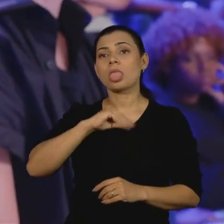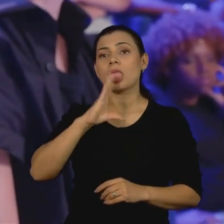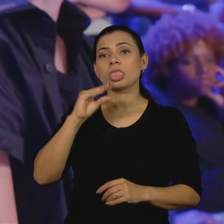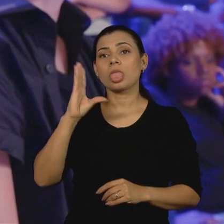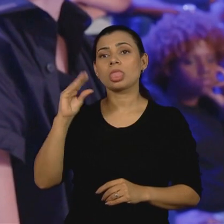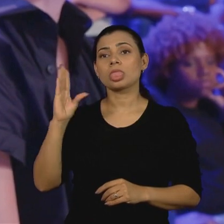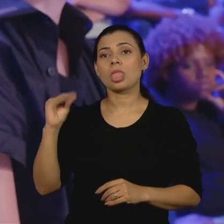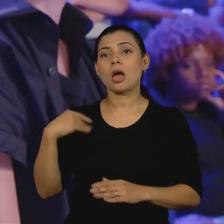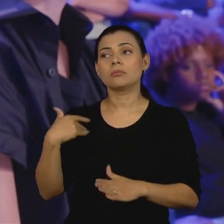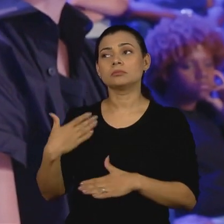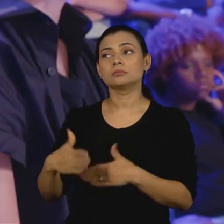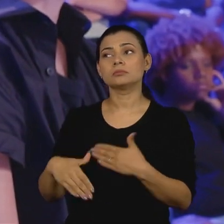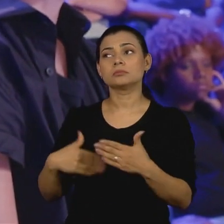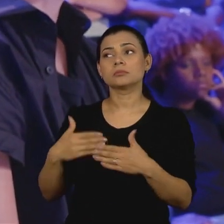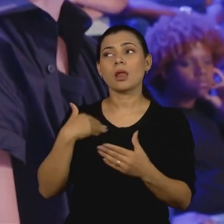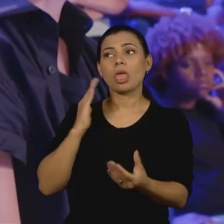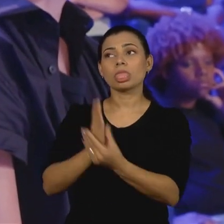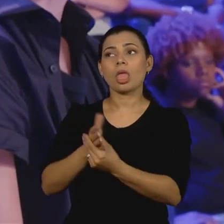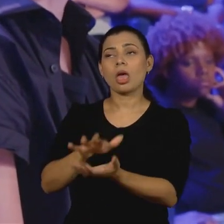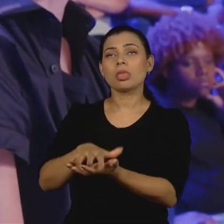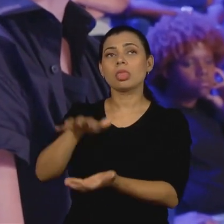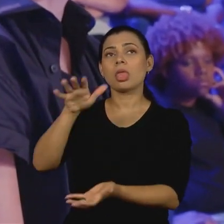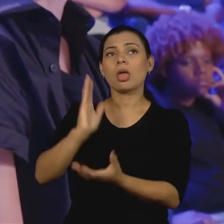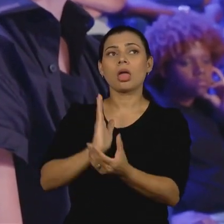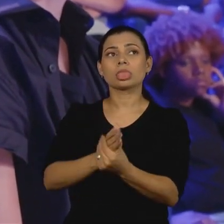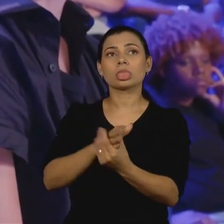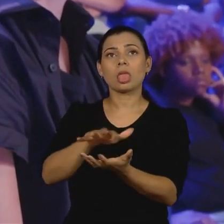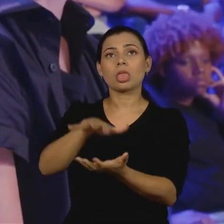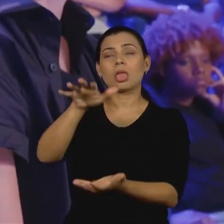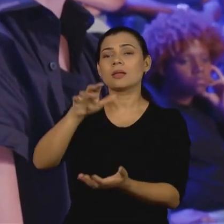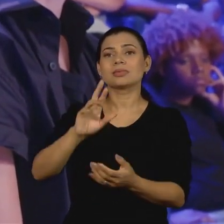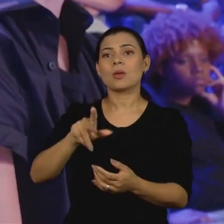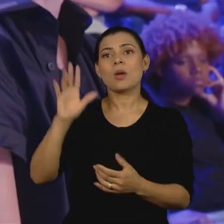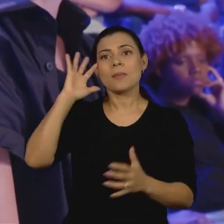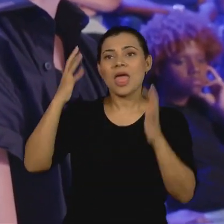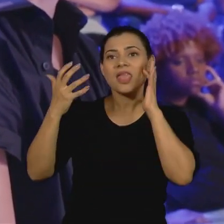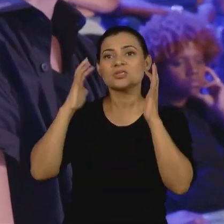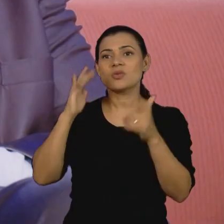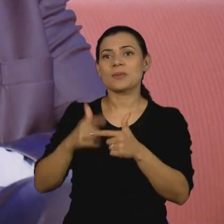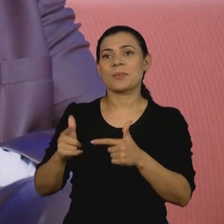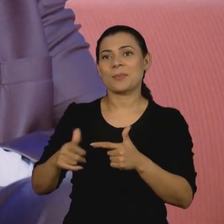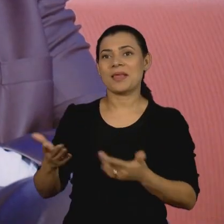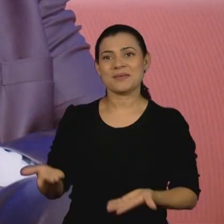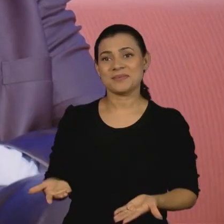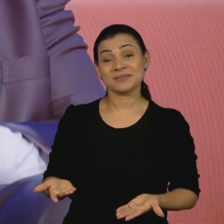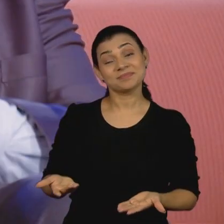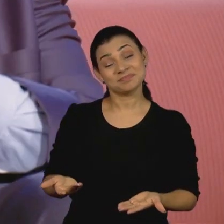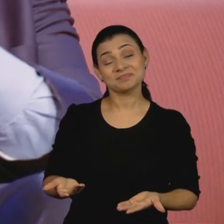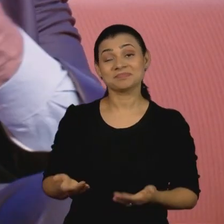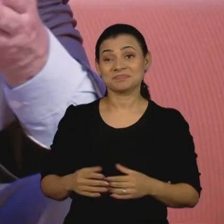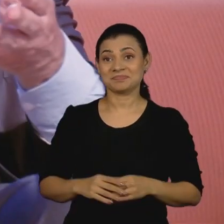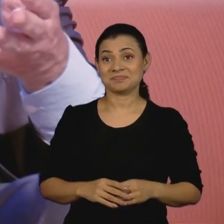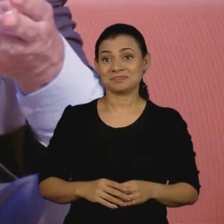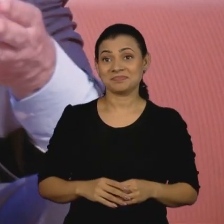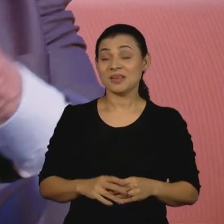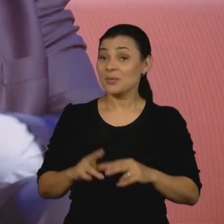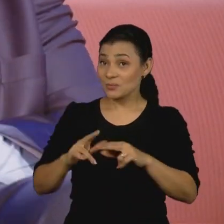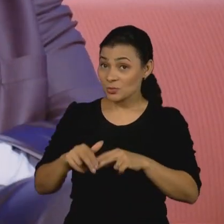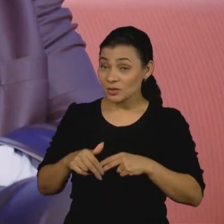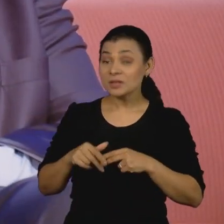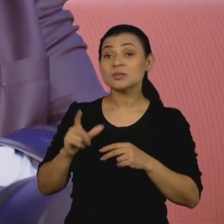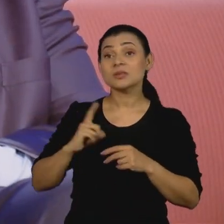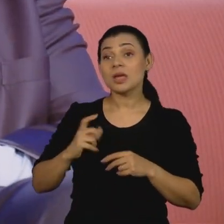para a proposição de ações, e não para soluções adequadas de conflito. Então, são vários, há uma quantidade